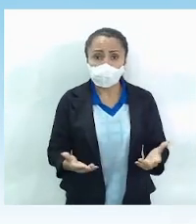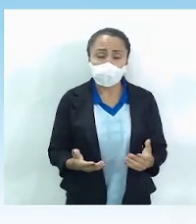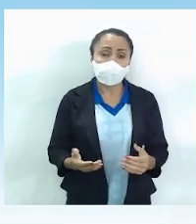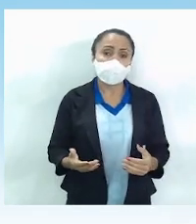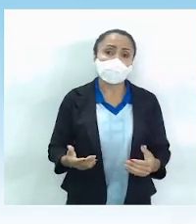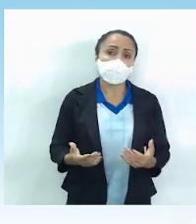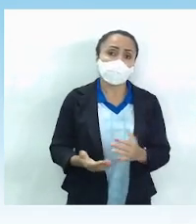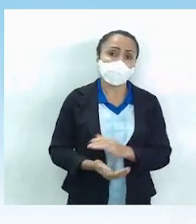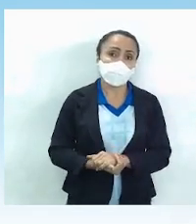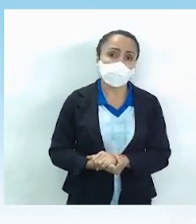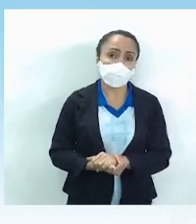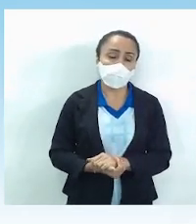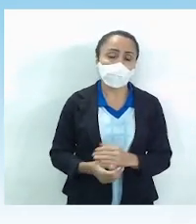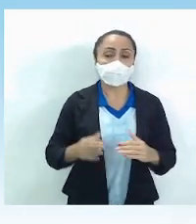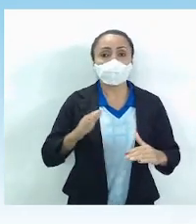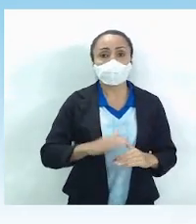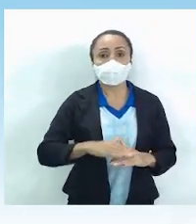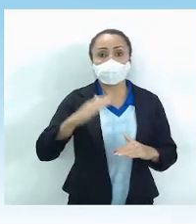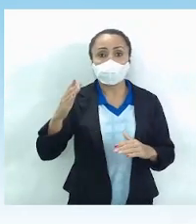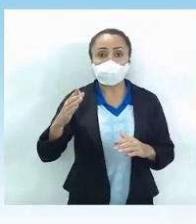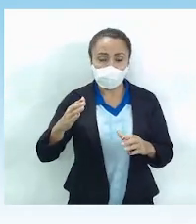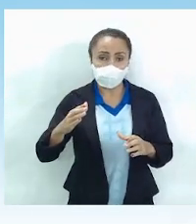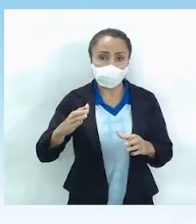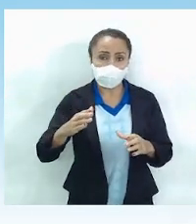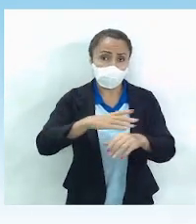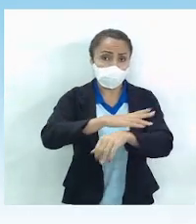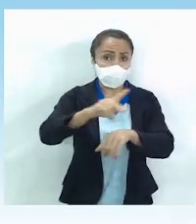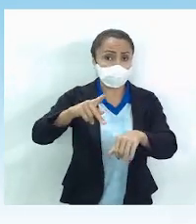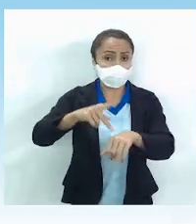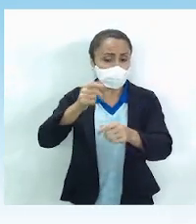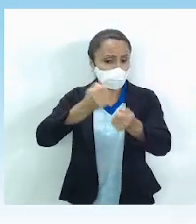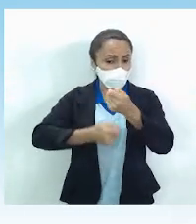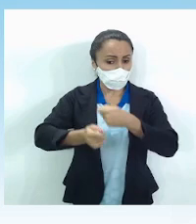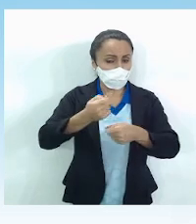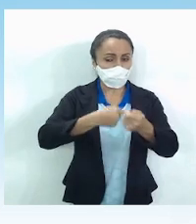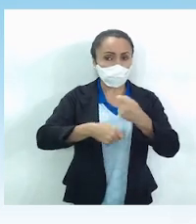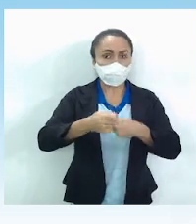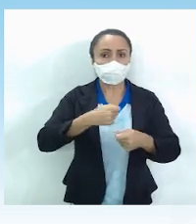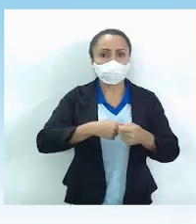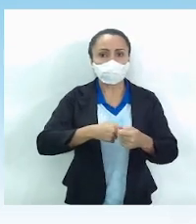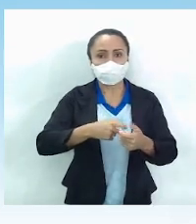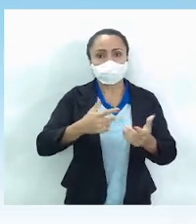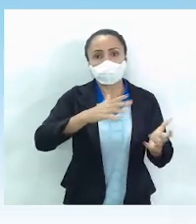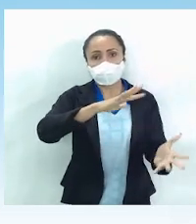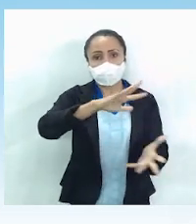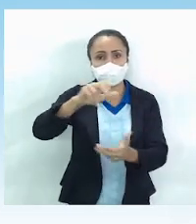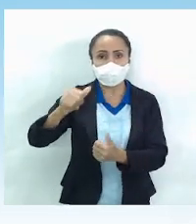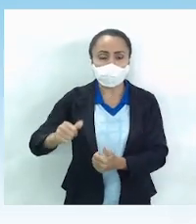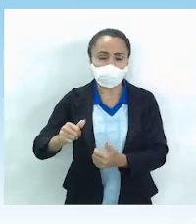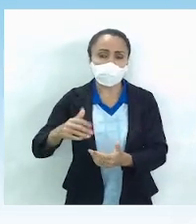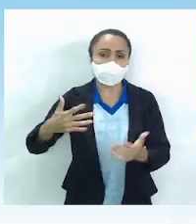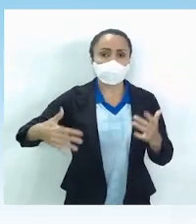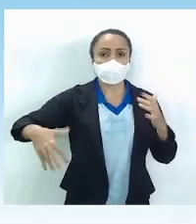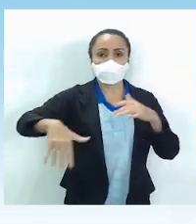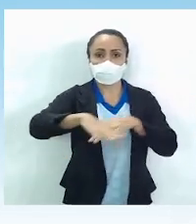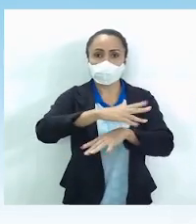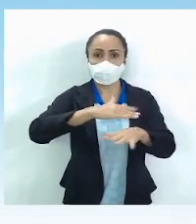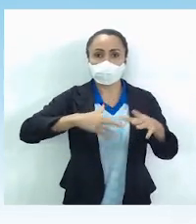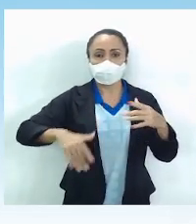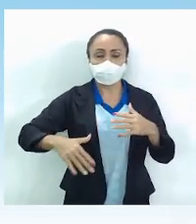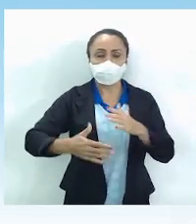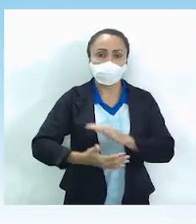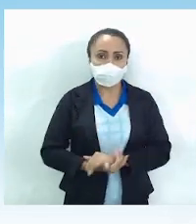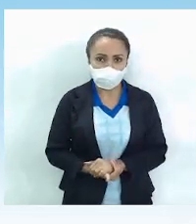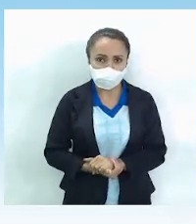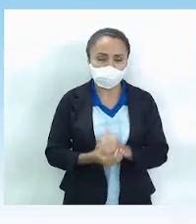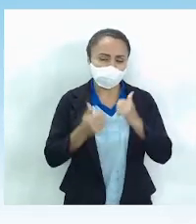maiores, aliás, é o maior bloco econômico do planeta pela sua circulação de pessoas, produtos e